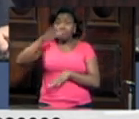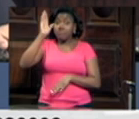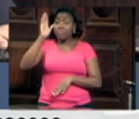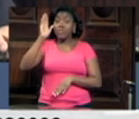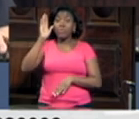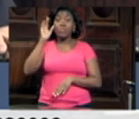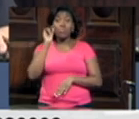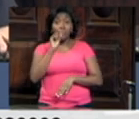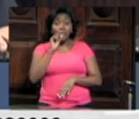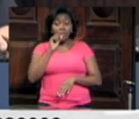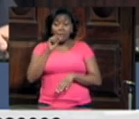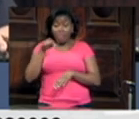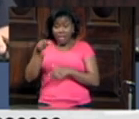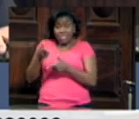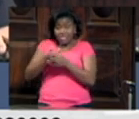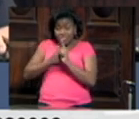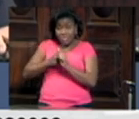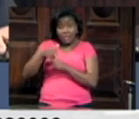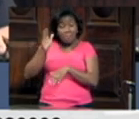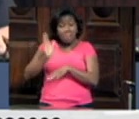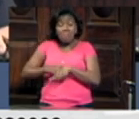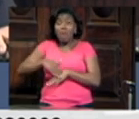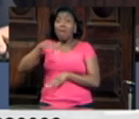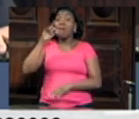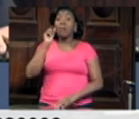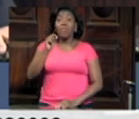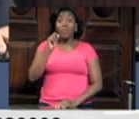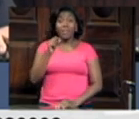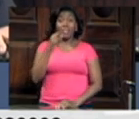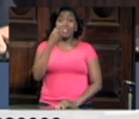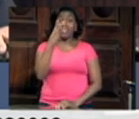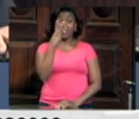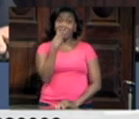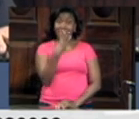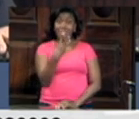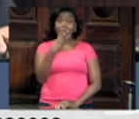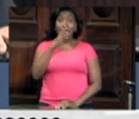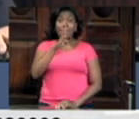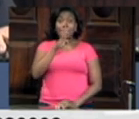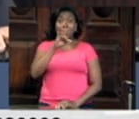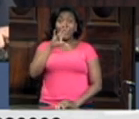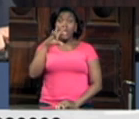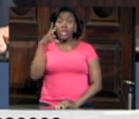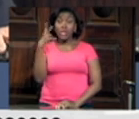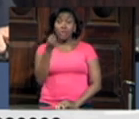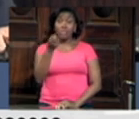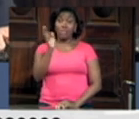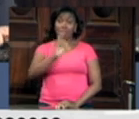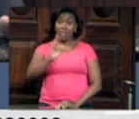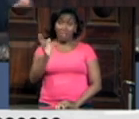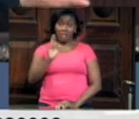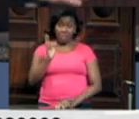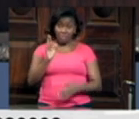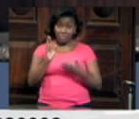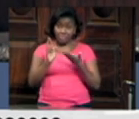a dívida ultrapassa a casa de 3 bilhões